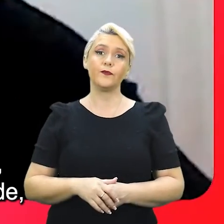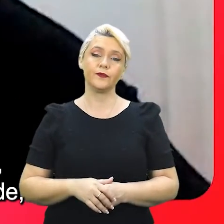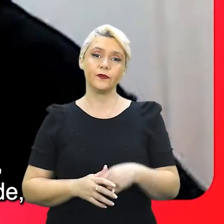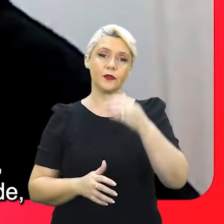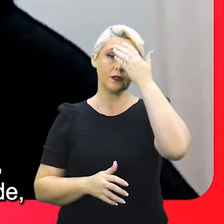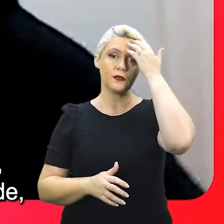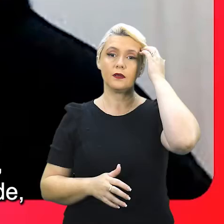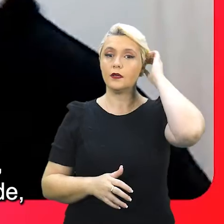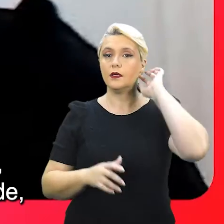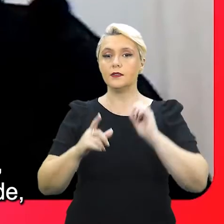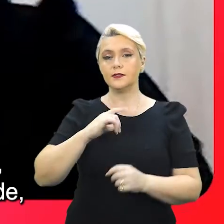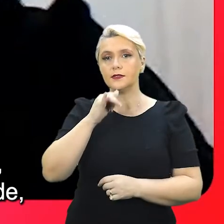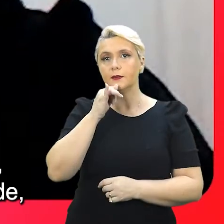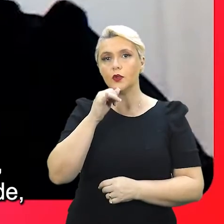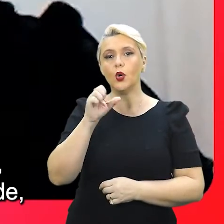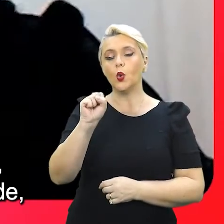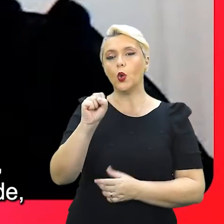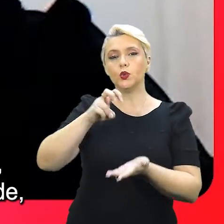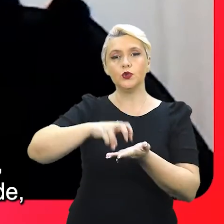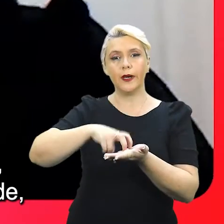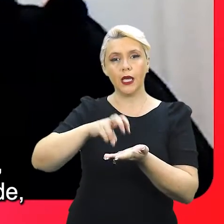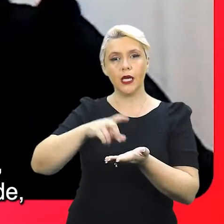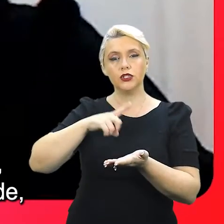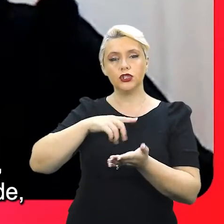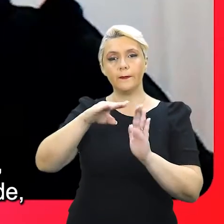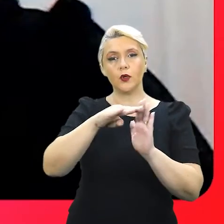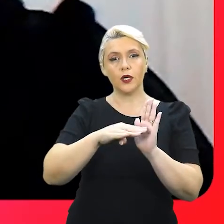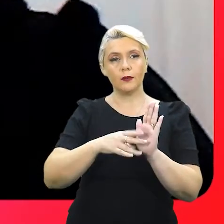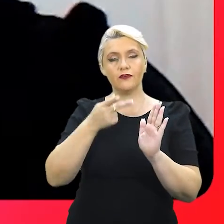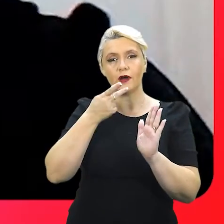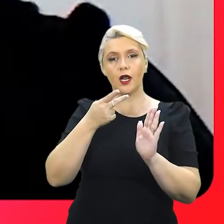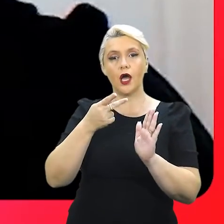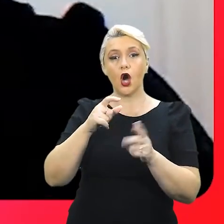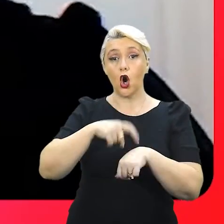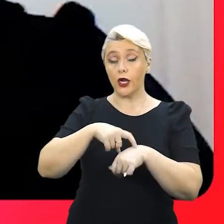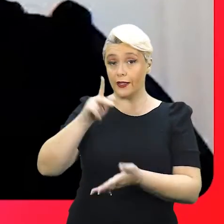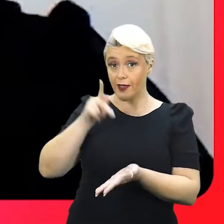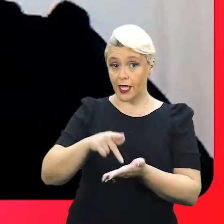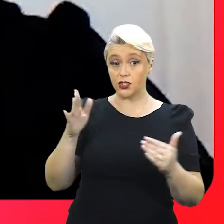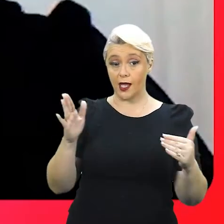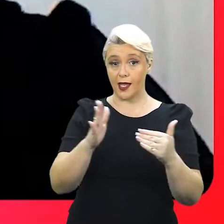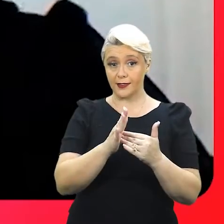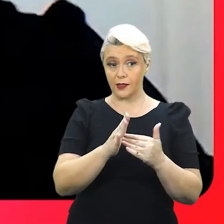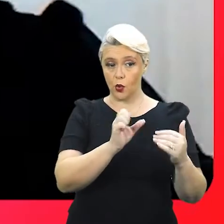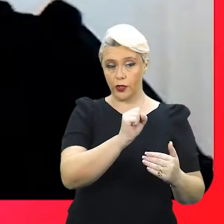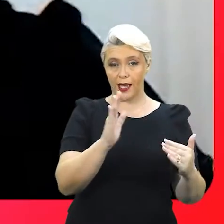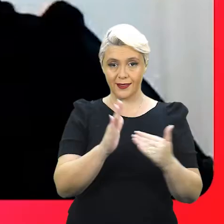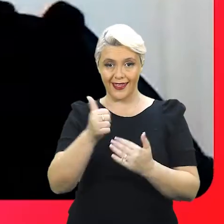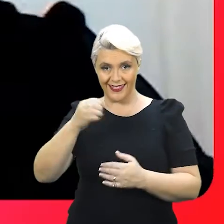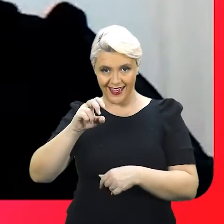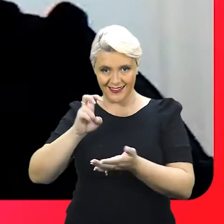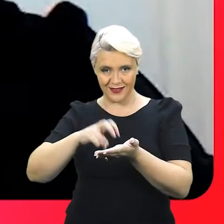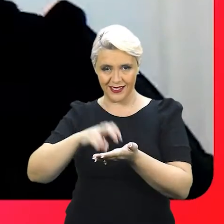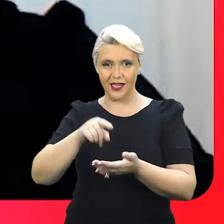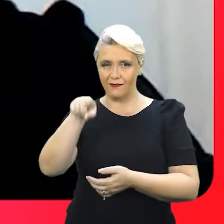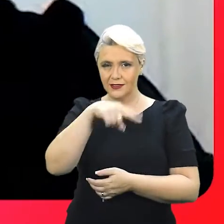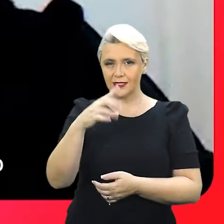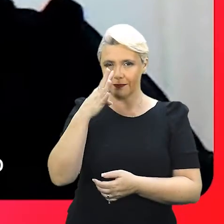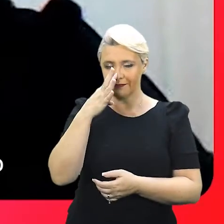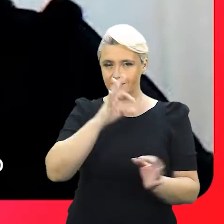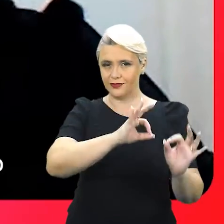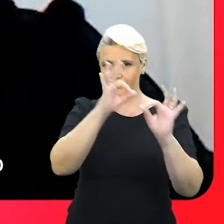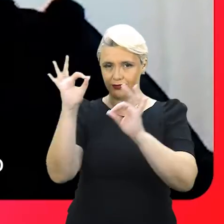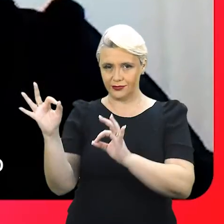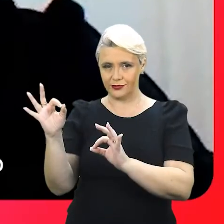Você, às 8 horas da manhã, tinha um programa chamado Hora da Verdade, até às 10 da manhã. Pensem, vocês que estão ouvindo aqui,